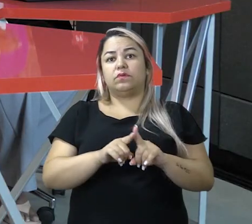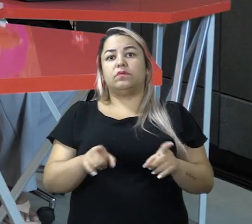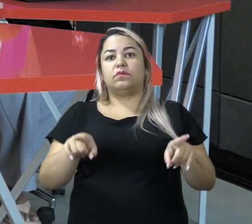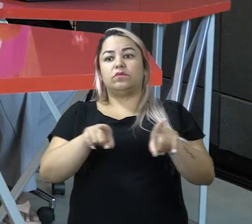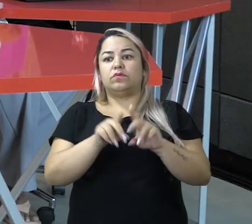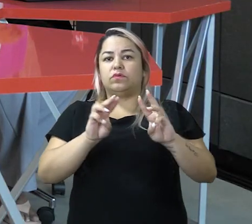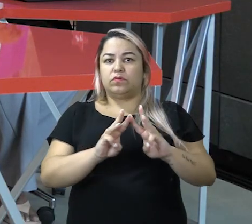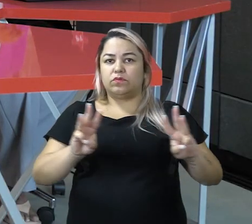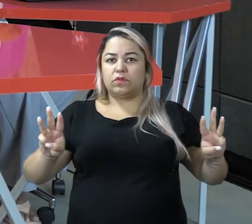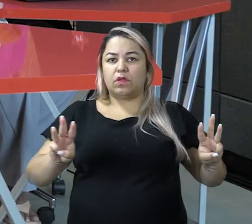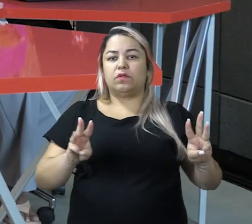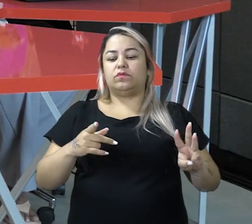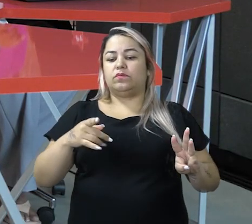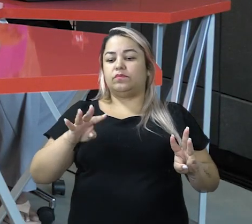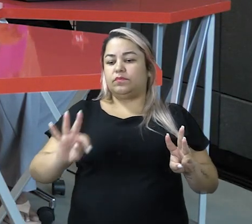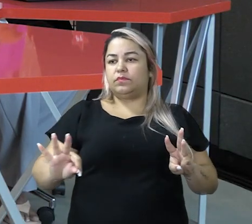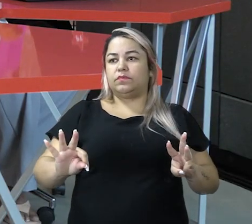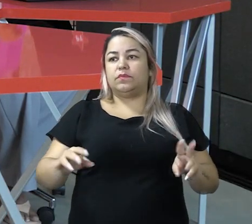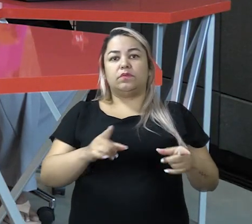pelo site